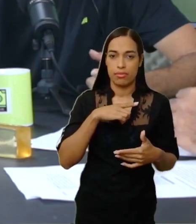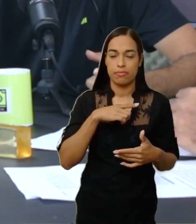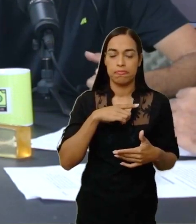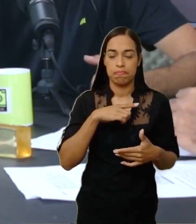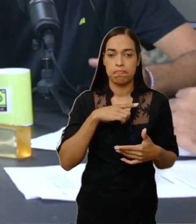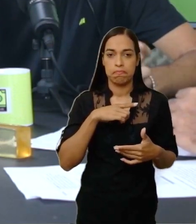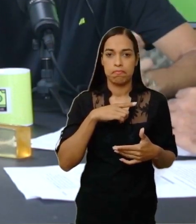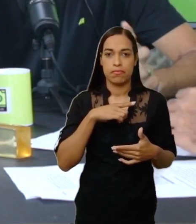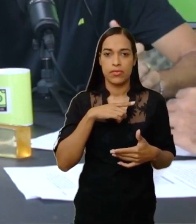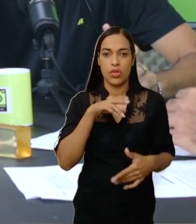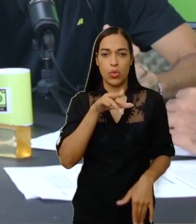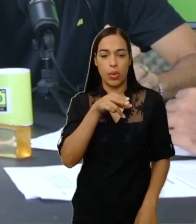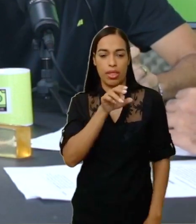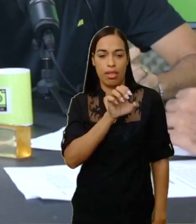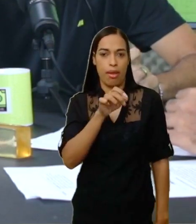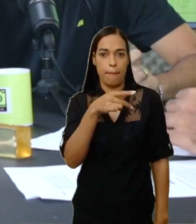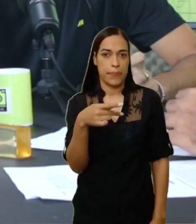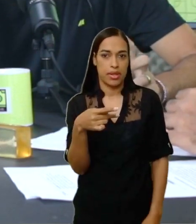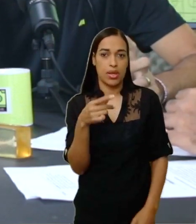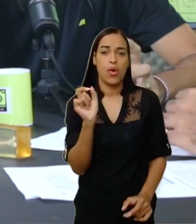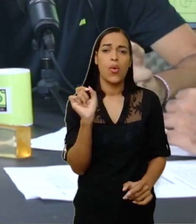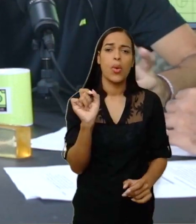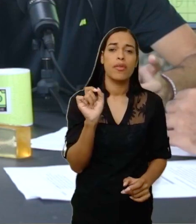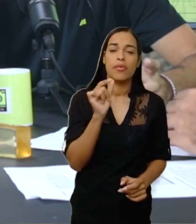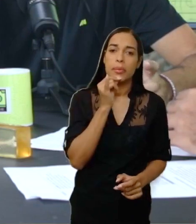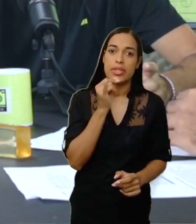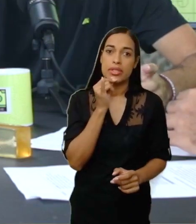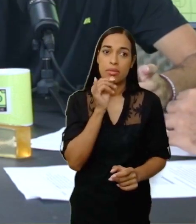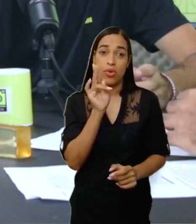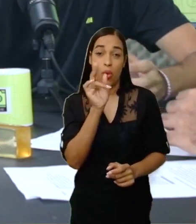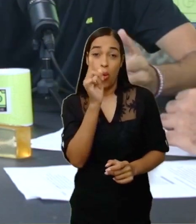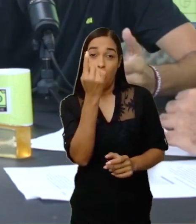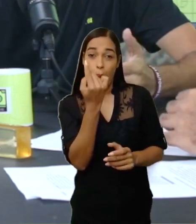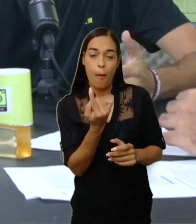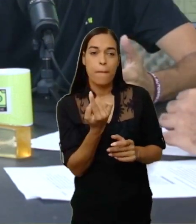foi com um pote de maionese que a gente utilizou